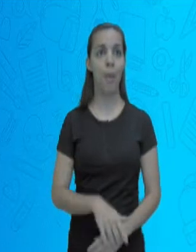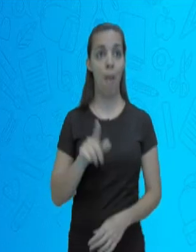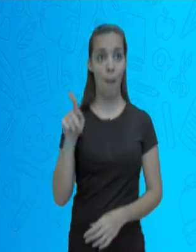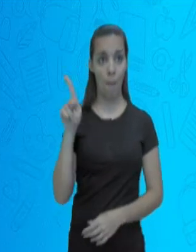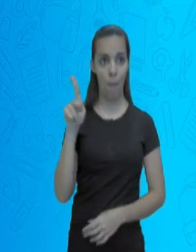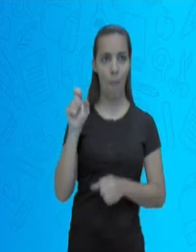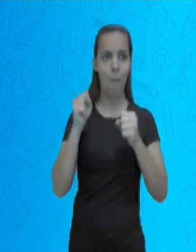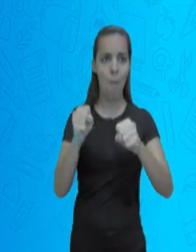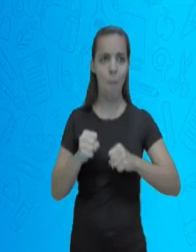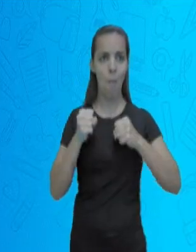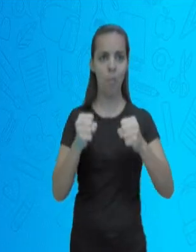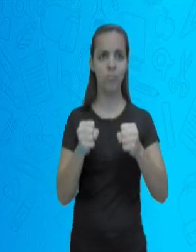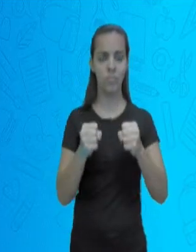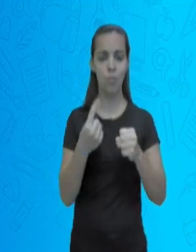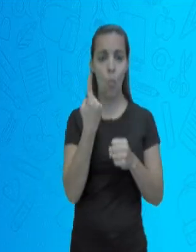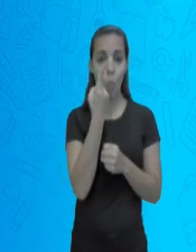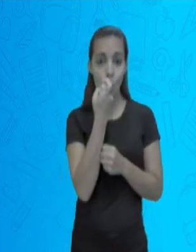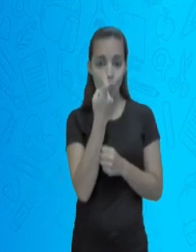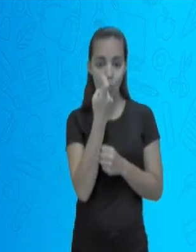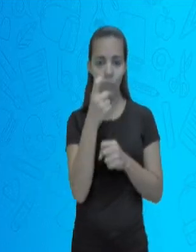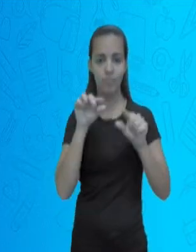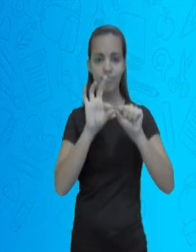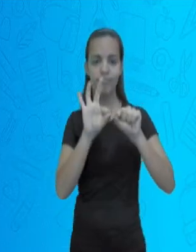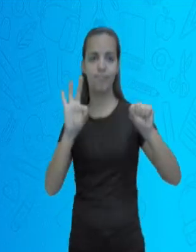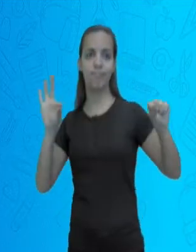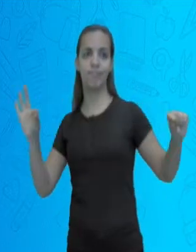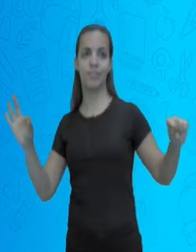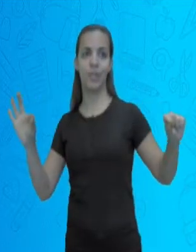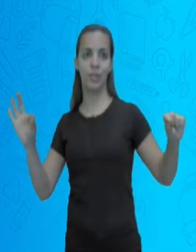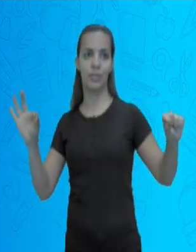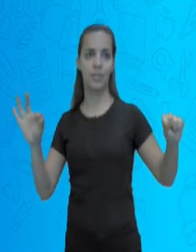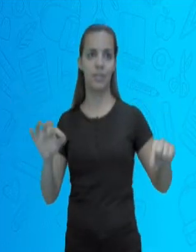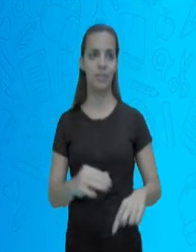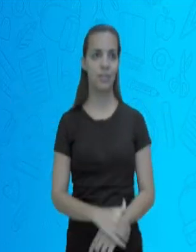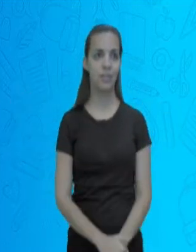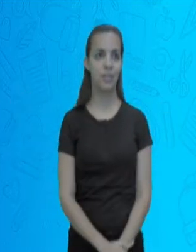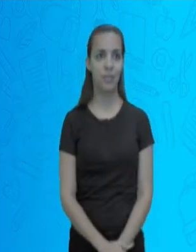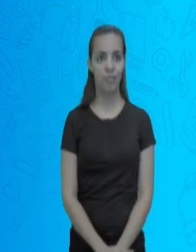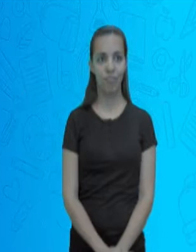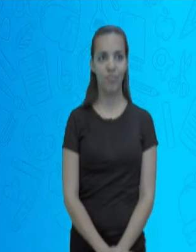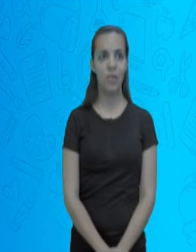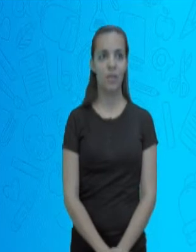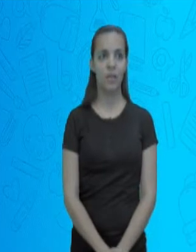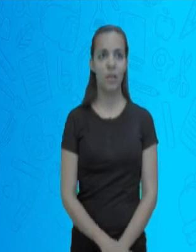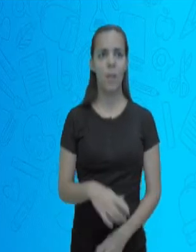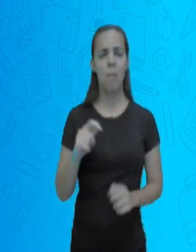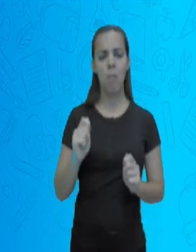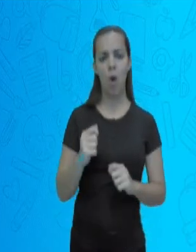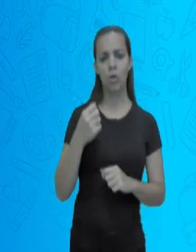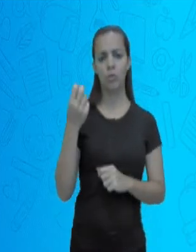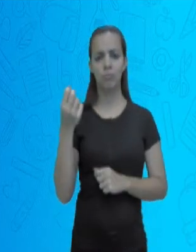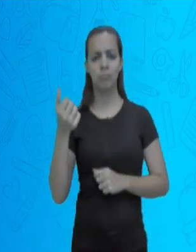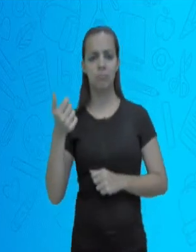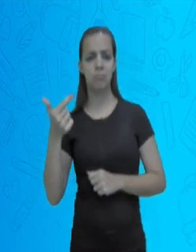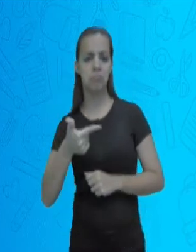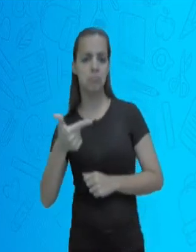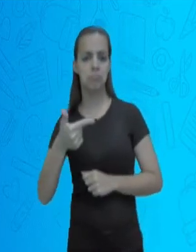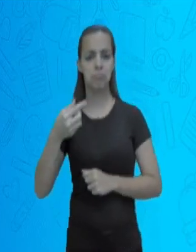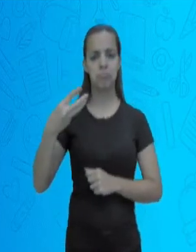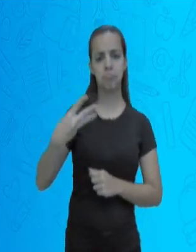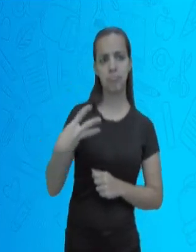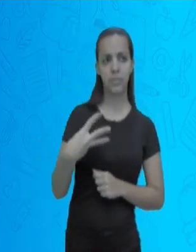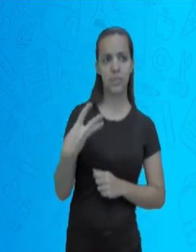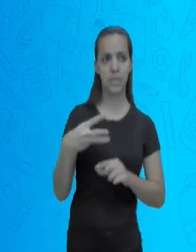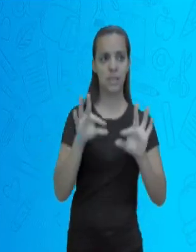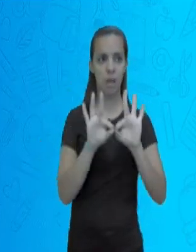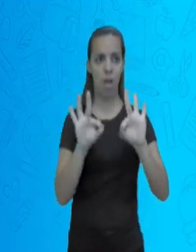traçar uma única reta. Não tem como traçar uma outra reta, uma terceira reta nesses 2 pontos, a não